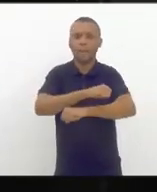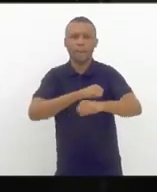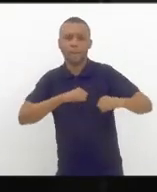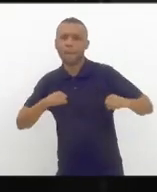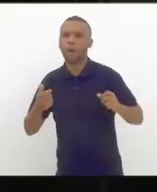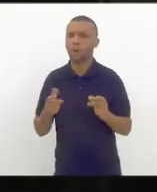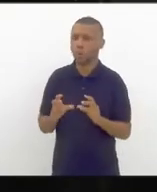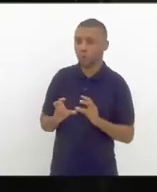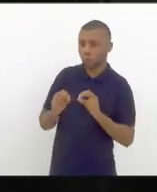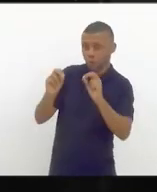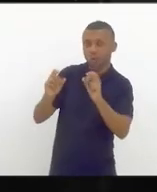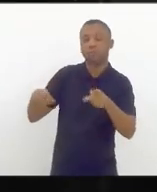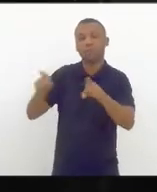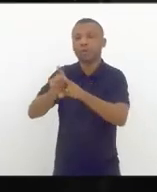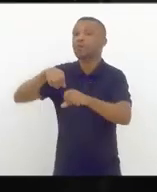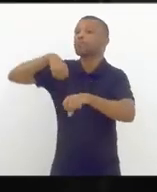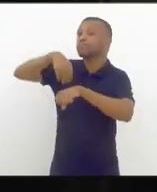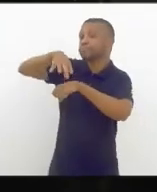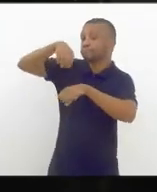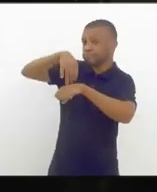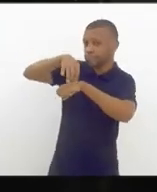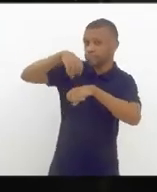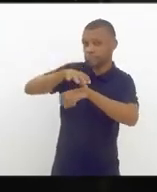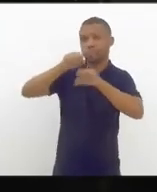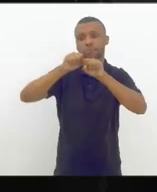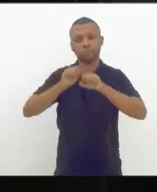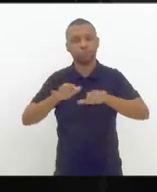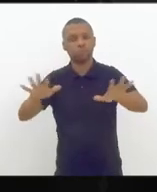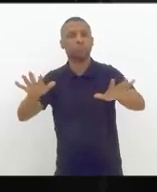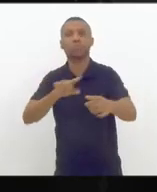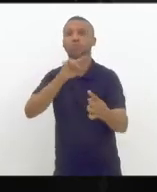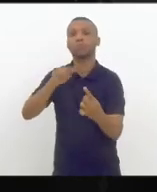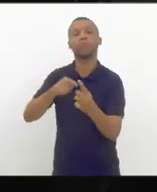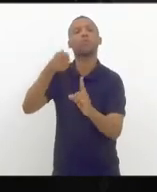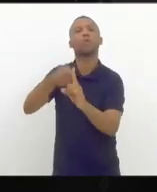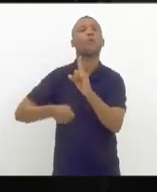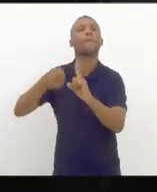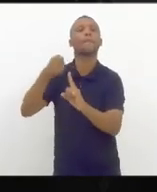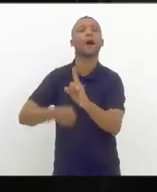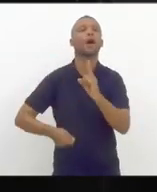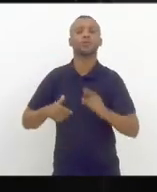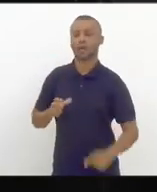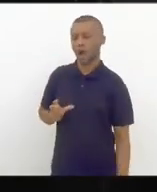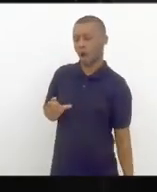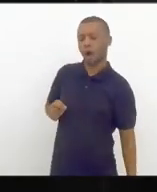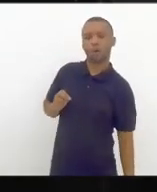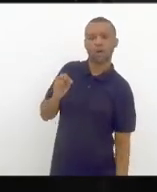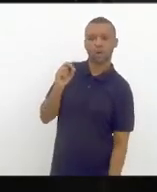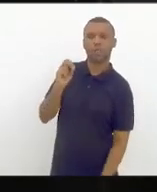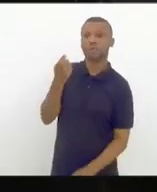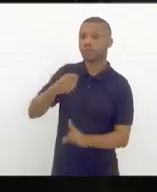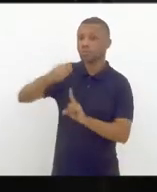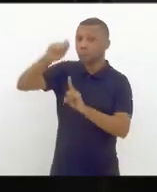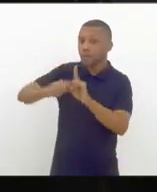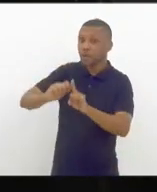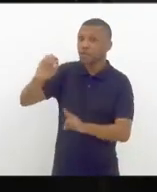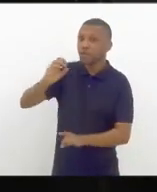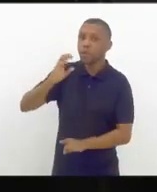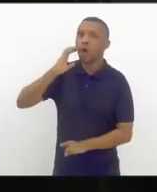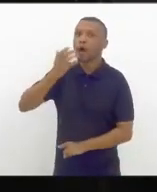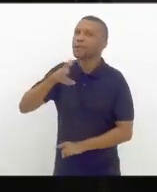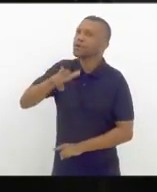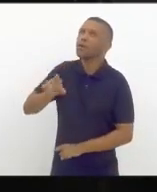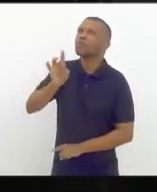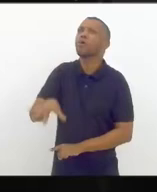com a propagação das informações do combate ao câncer de mama no mês não só no Outubro Rosa